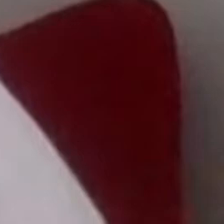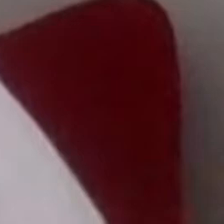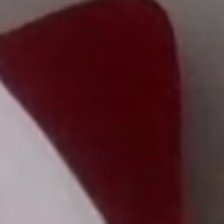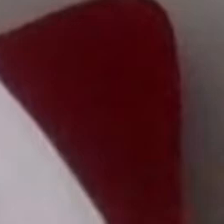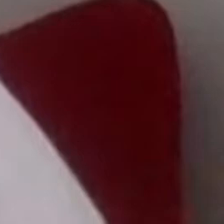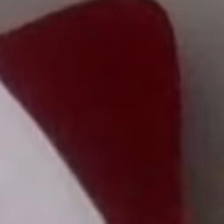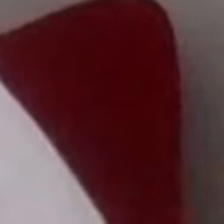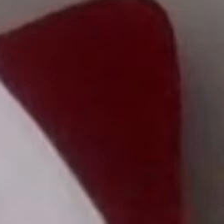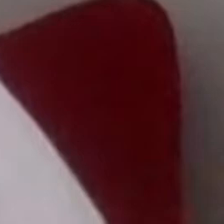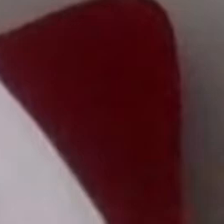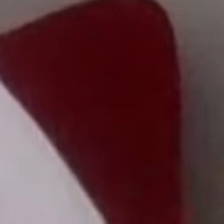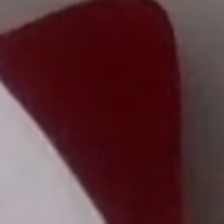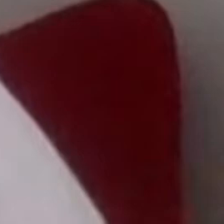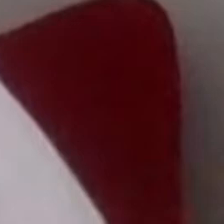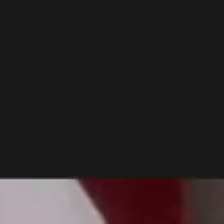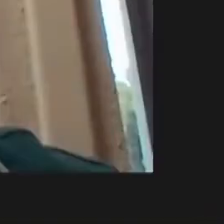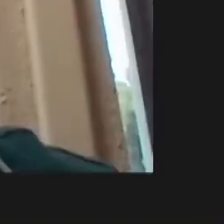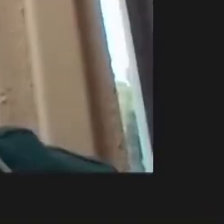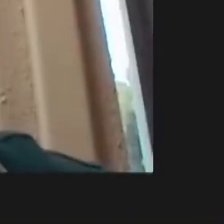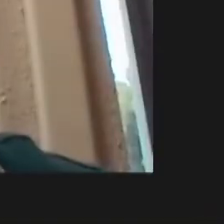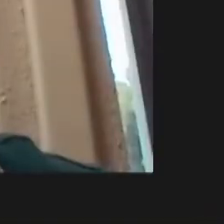o presidente, ele